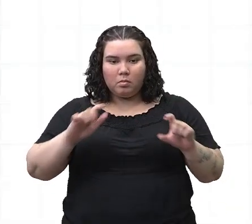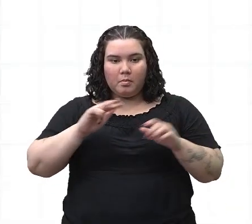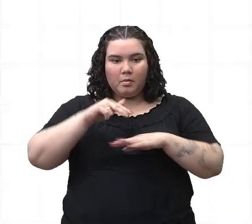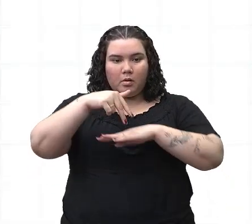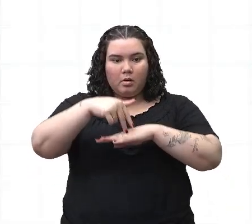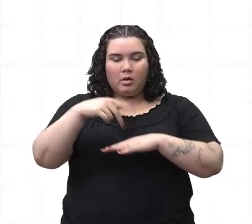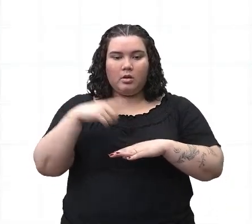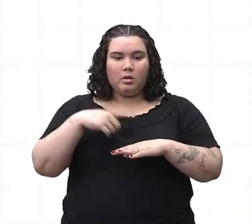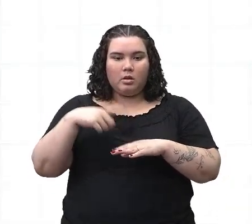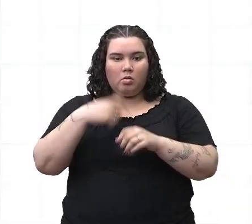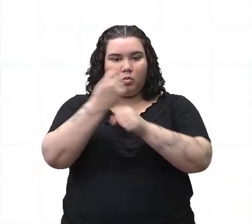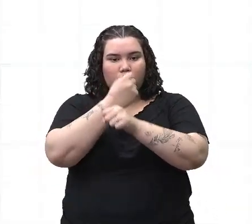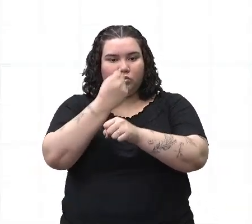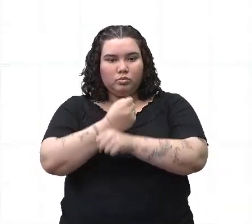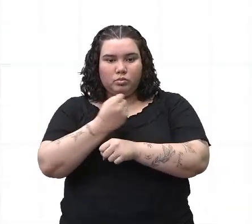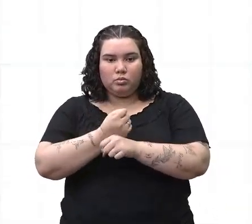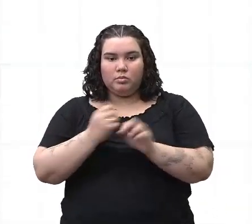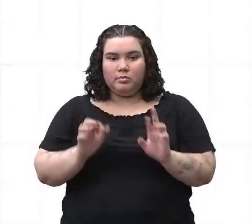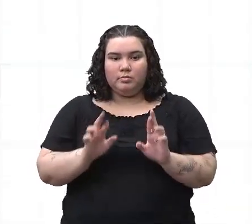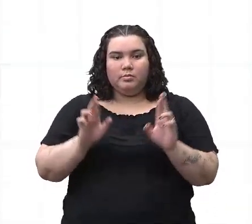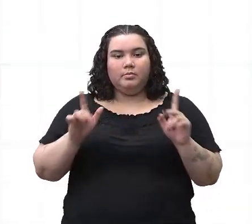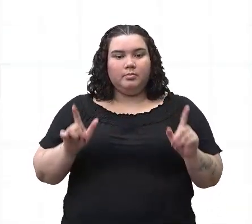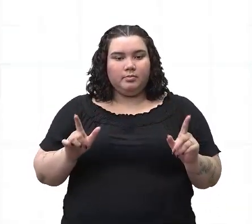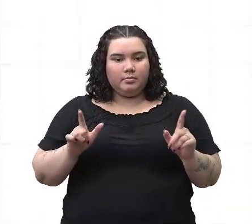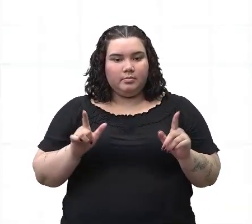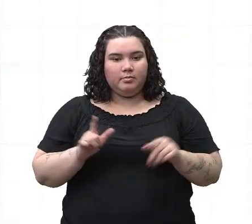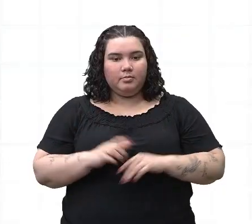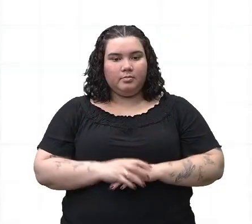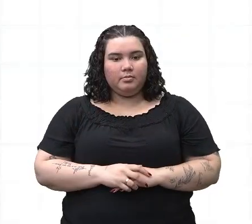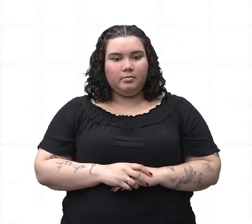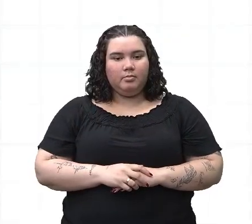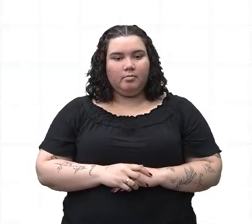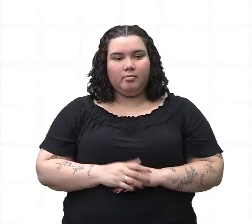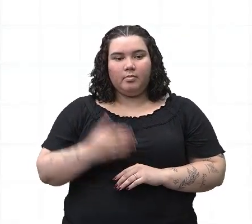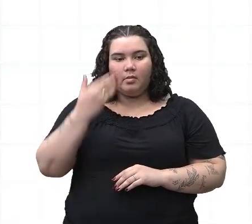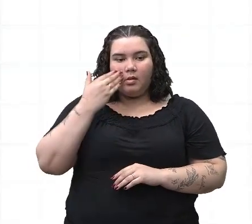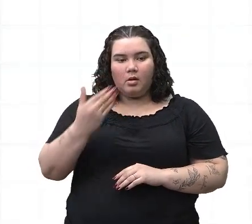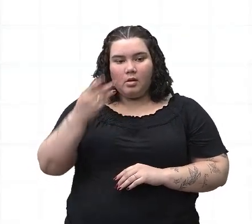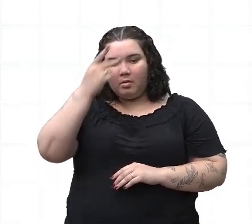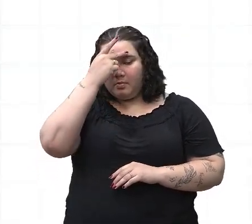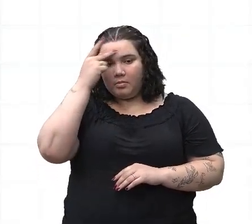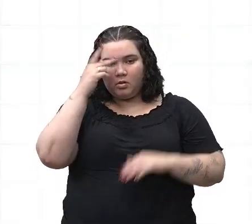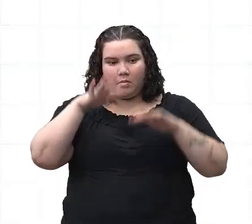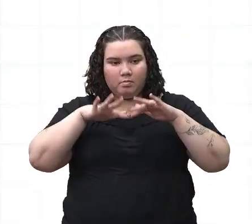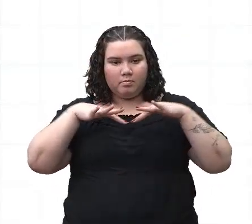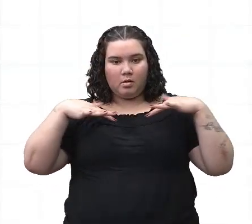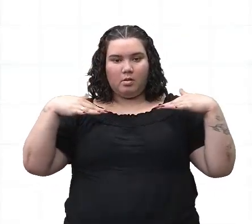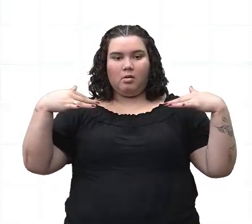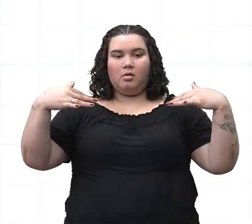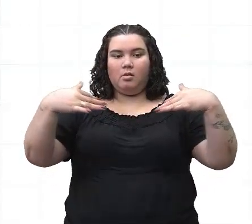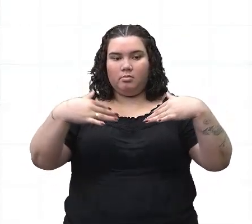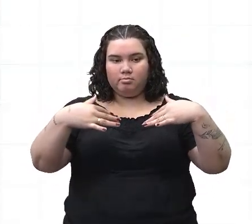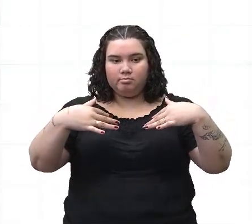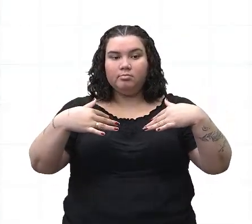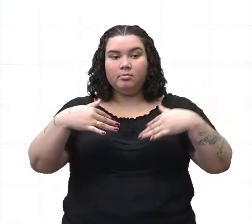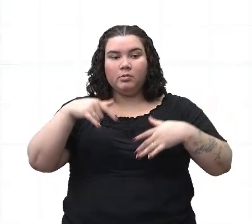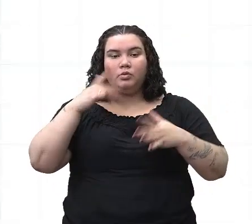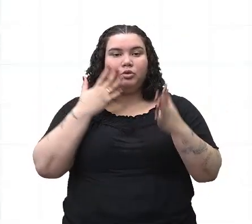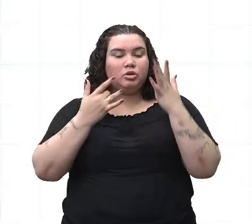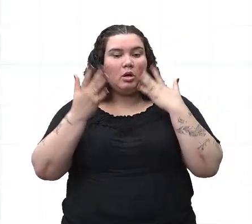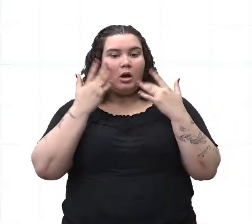uma estrutura diferente. Agora a gente vai ter a visão, olha só, como se estivesse acontecendo